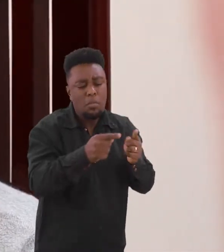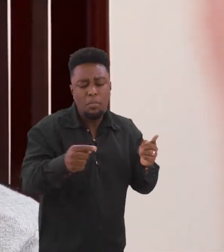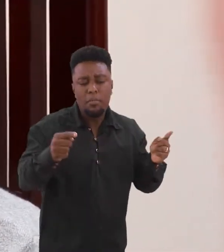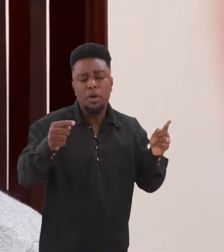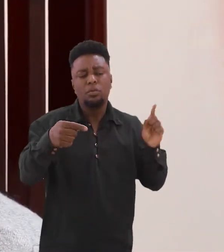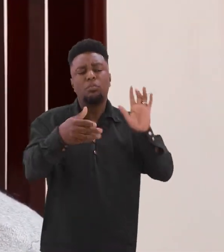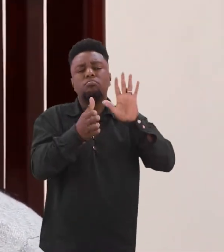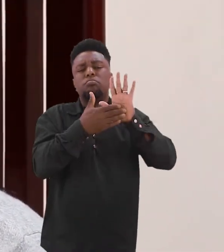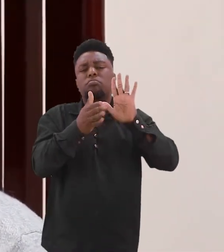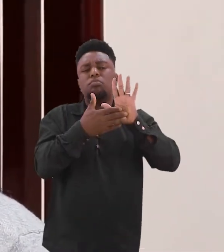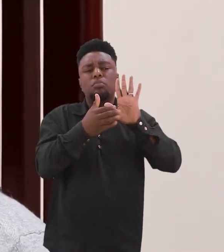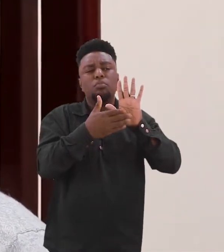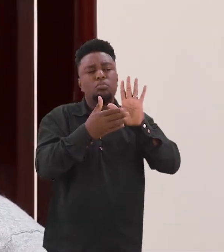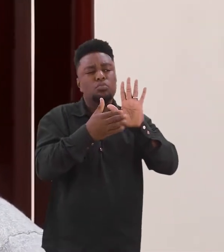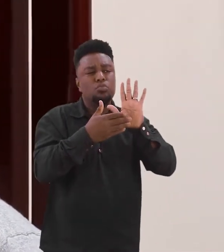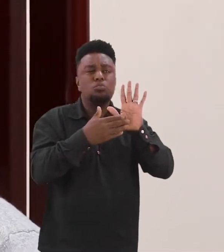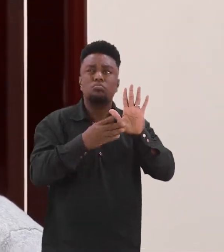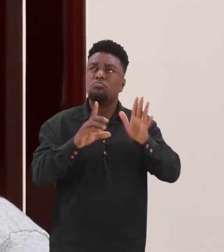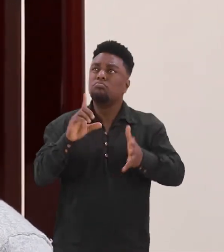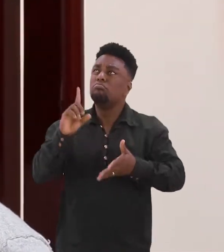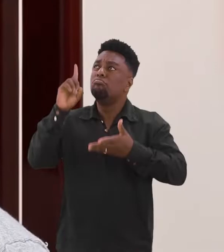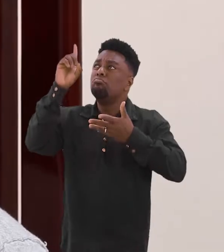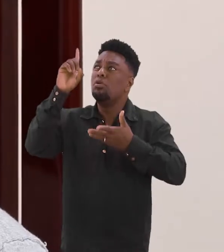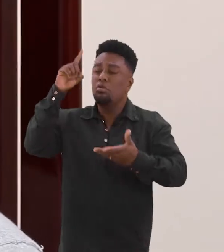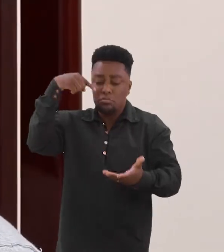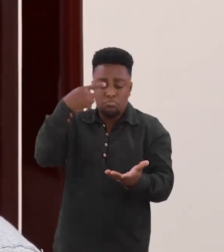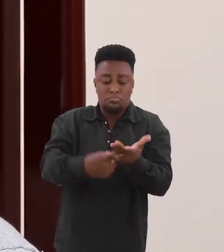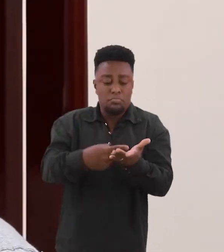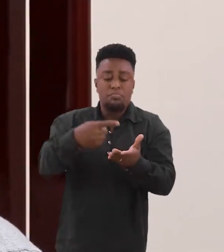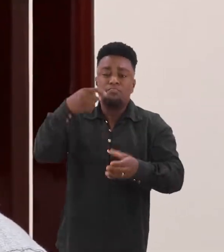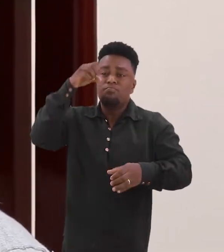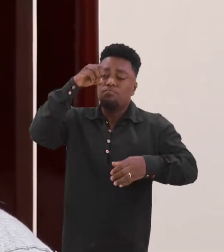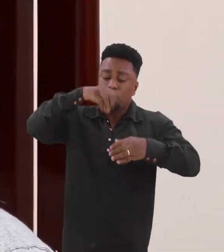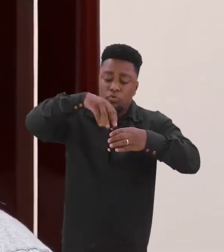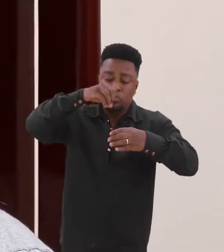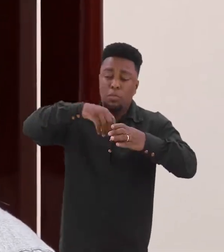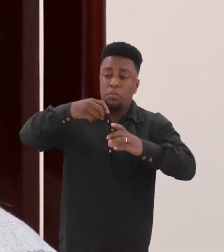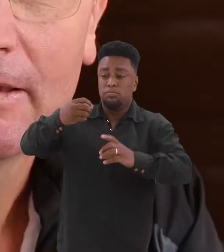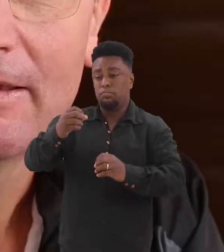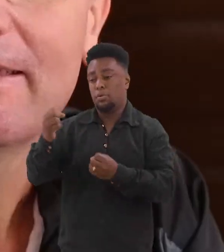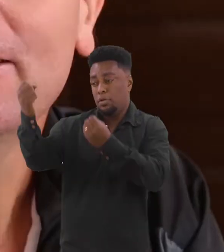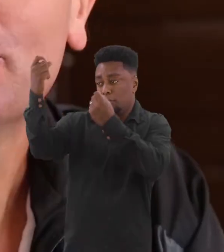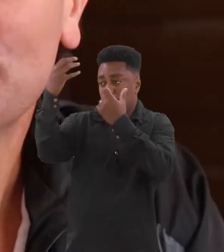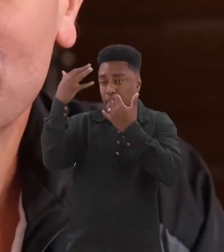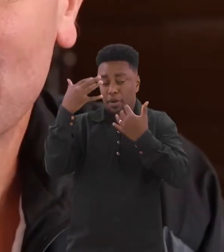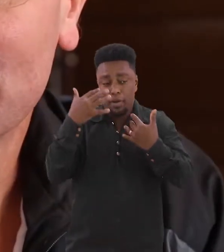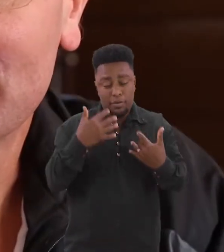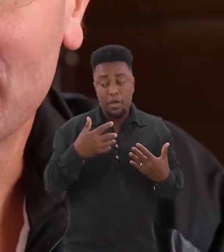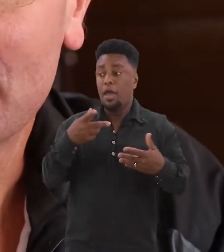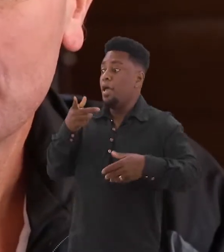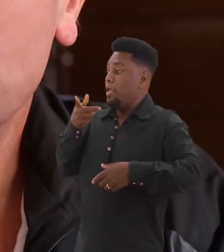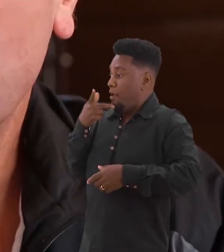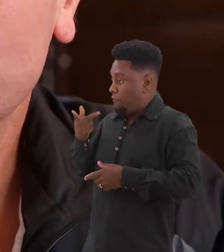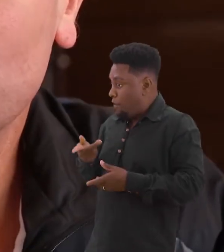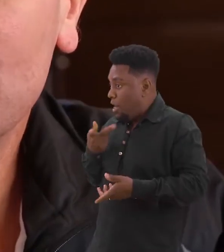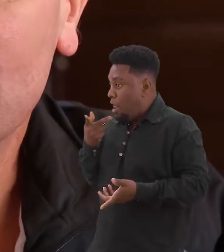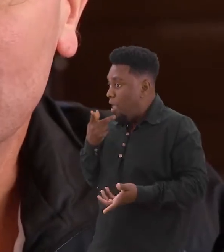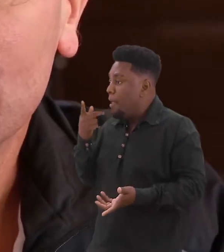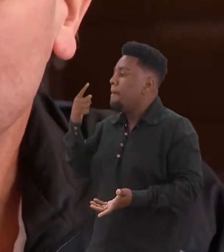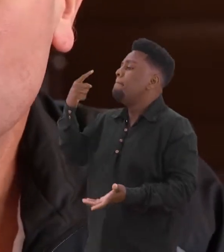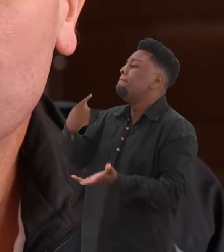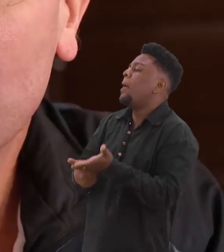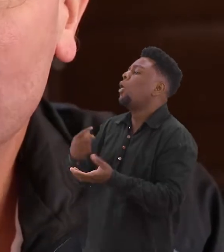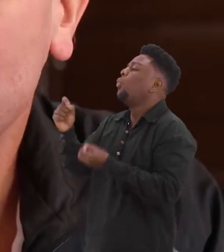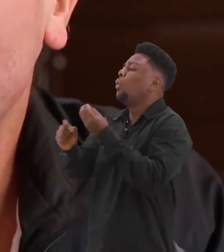eu propus um pacto financeiro com Deus por tantas bênçãos que estávamos recebendo. E eu disse para você, pacto do